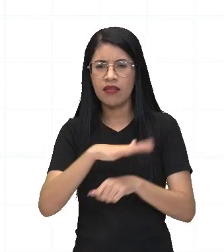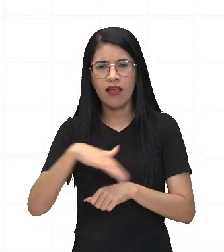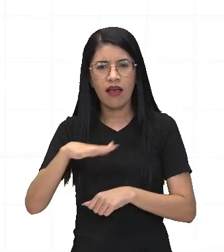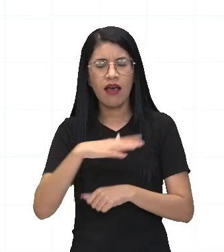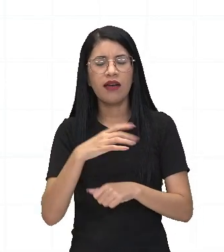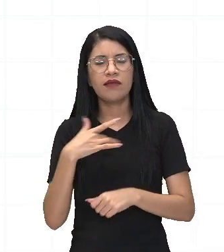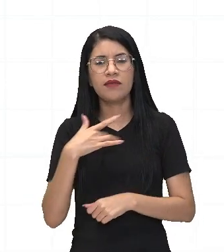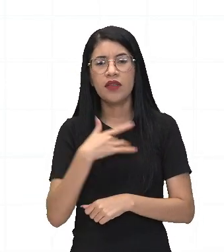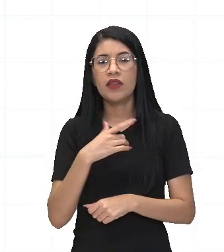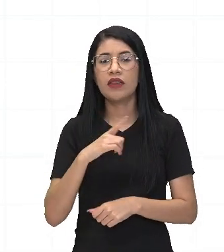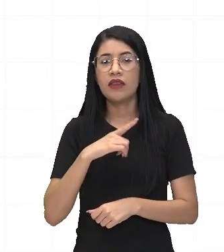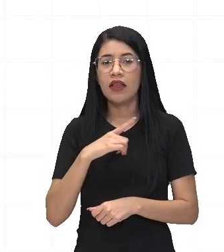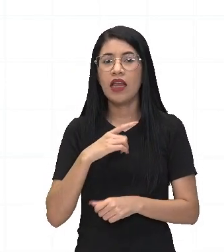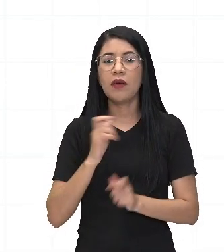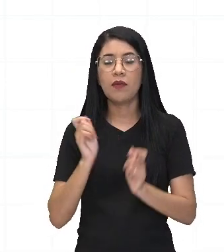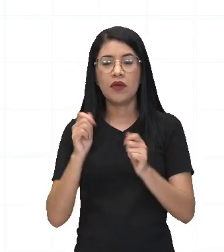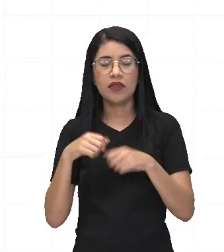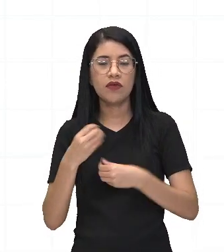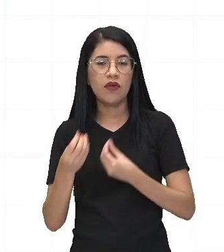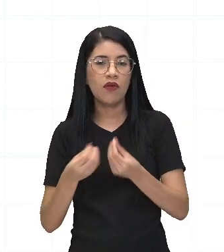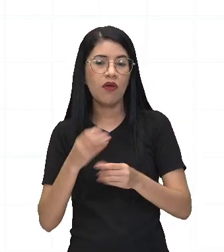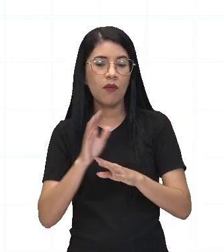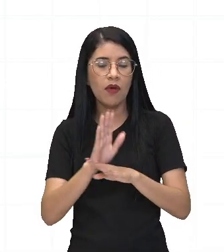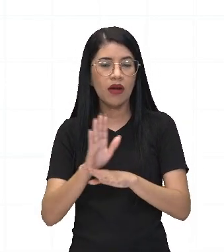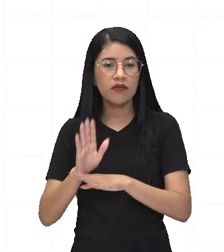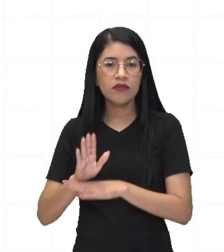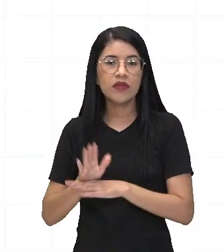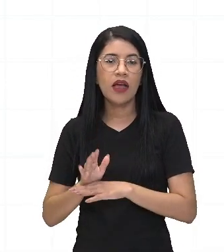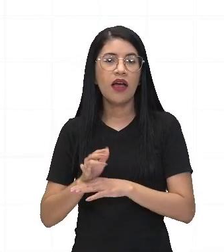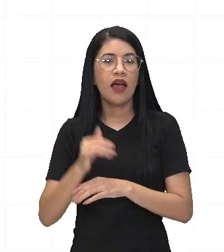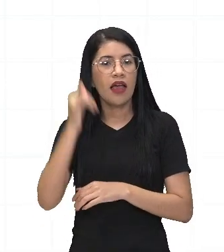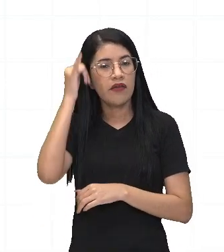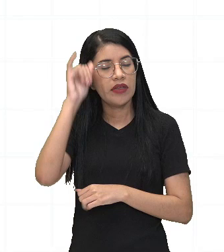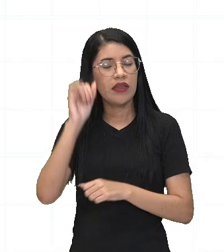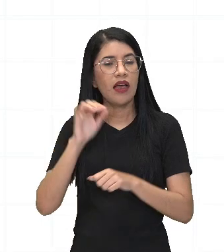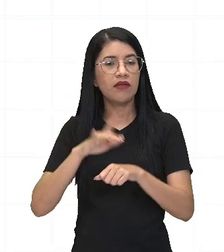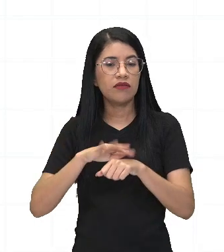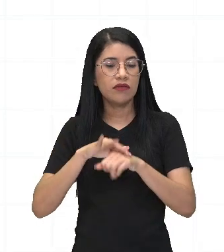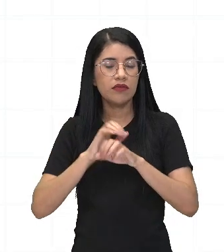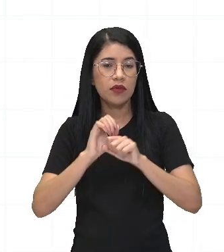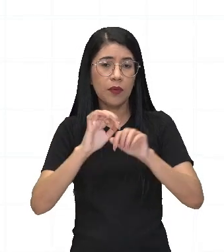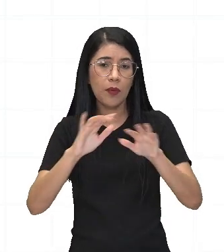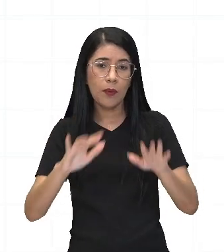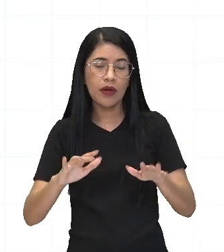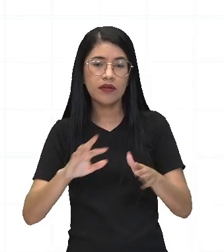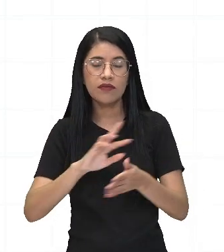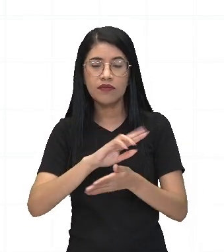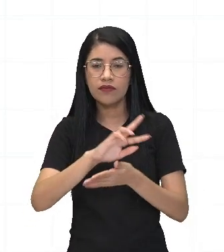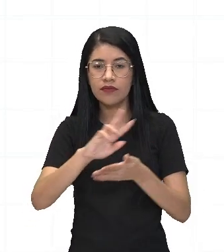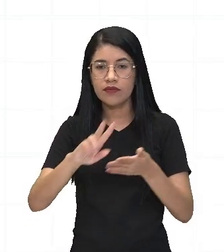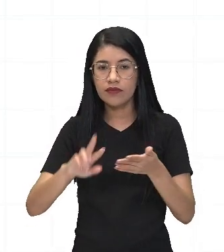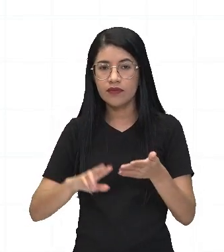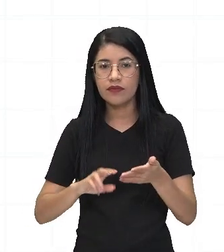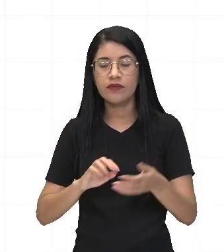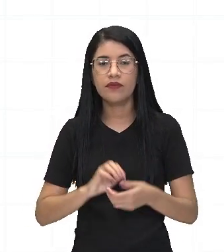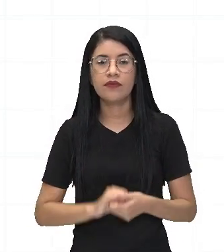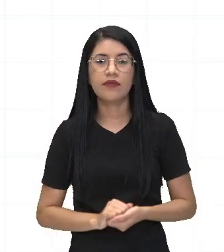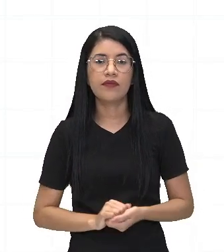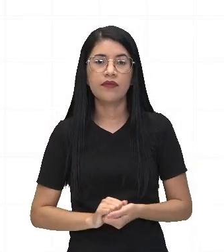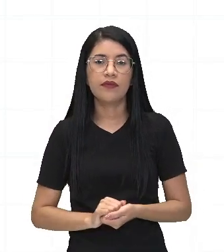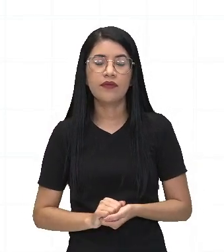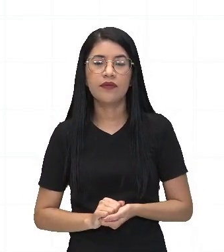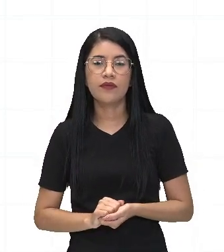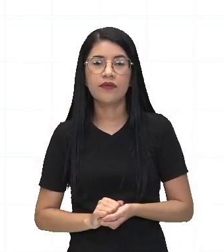a surtos, eles ajudam a evitar surtos, endemias, epidemias e pandemias.